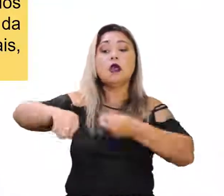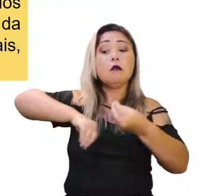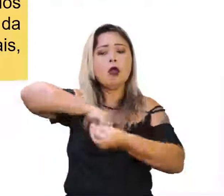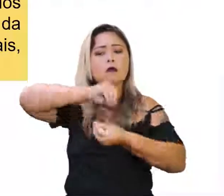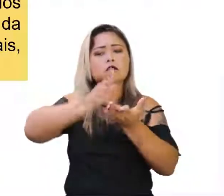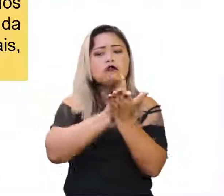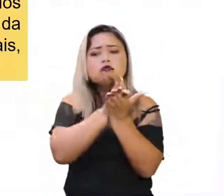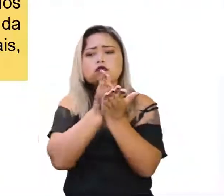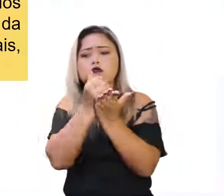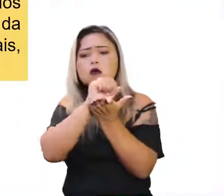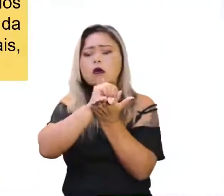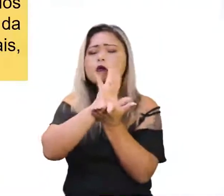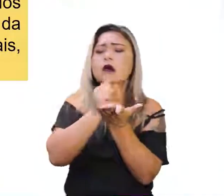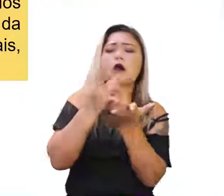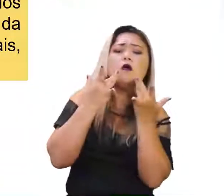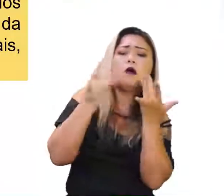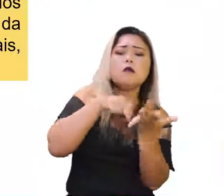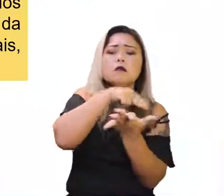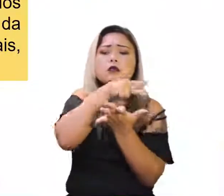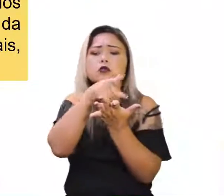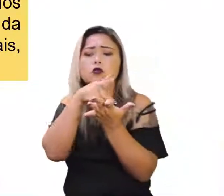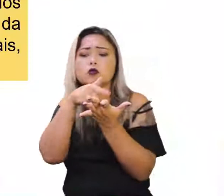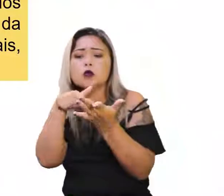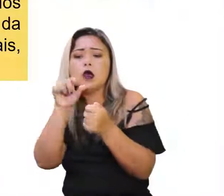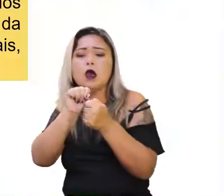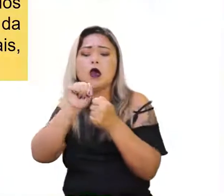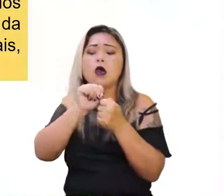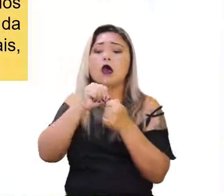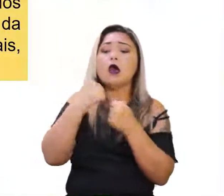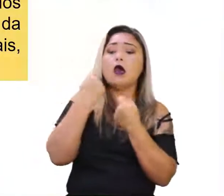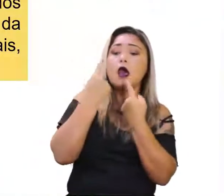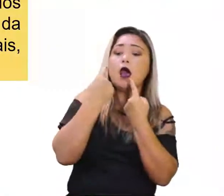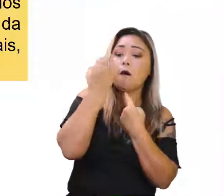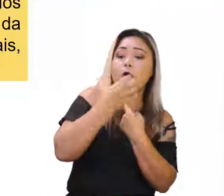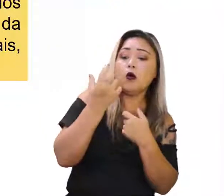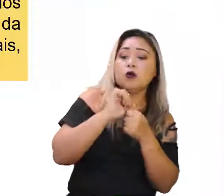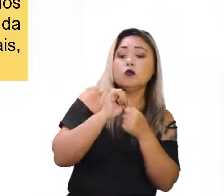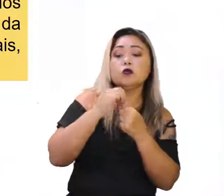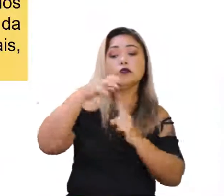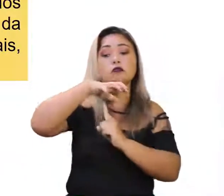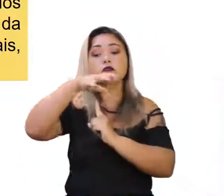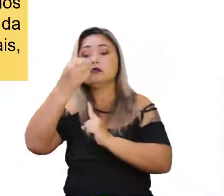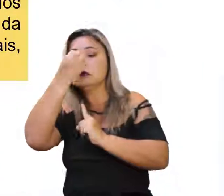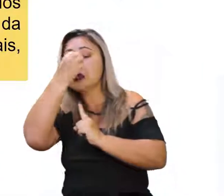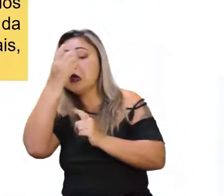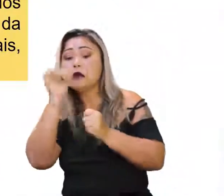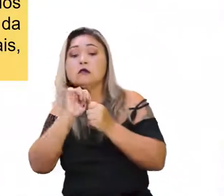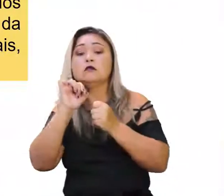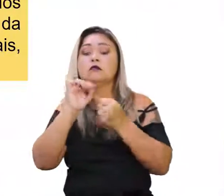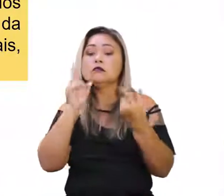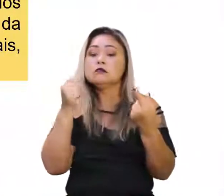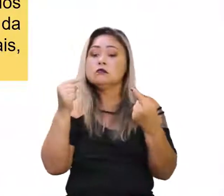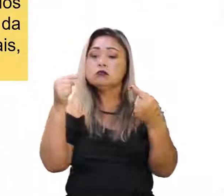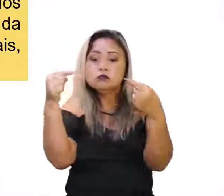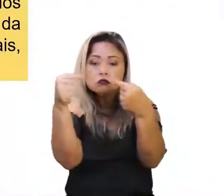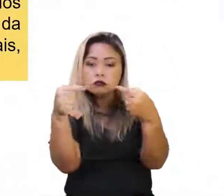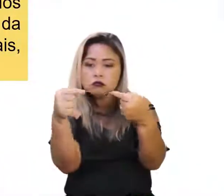híbrida, mistura teatro, dança, música e circo, em combinação com